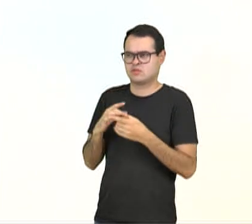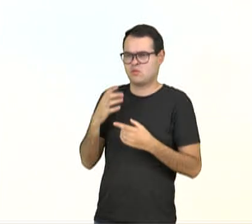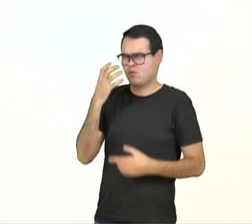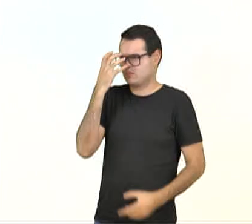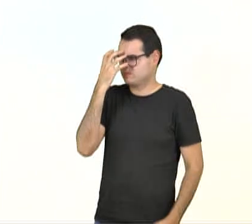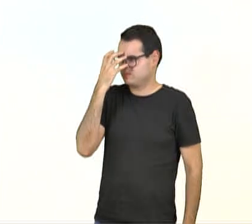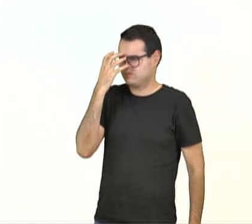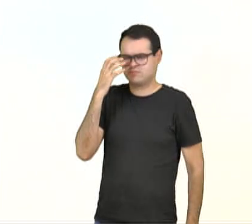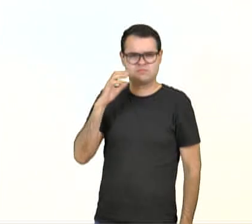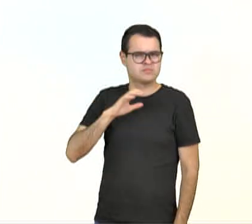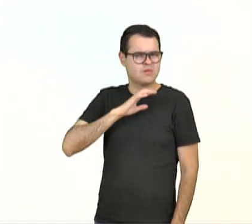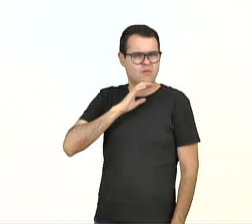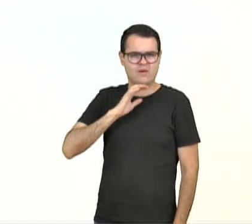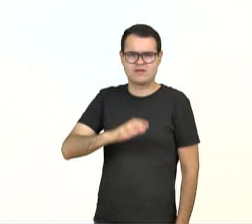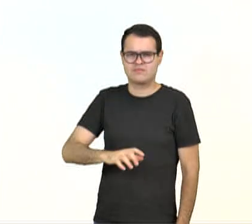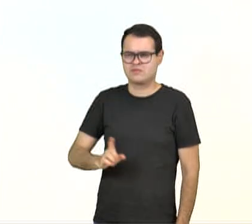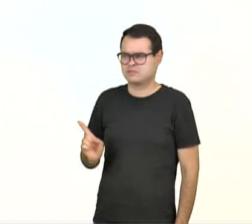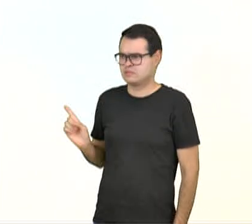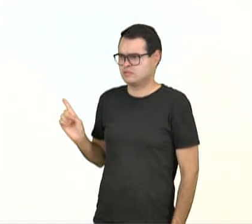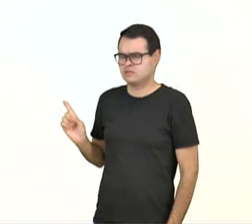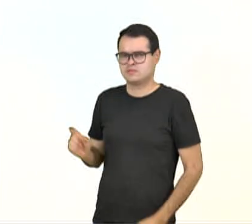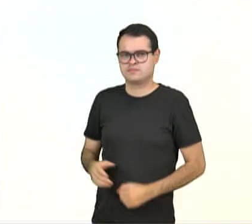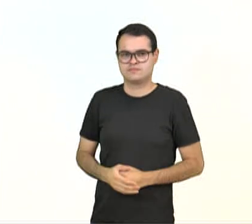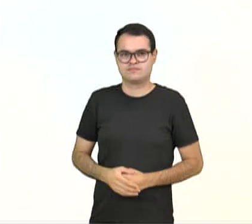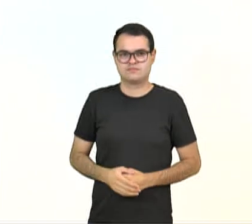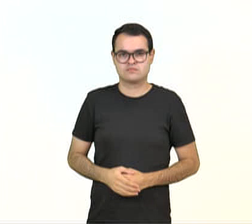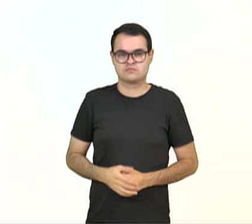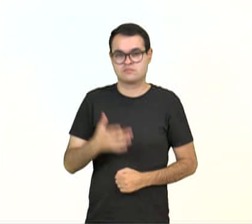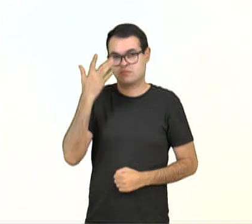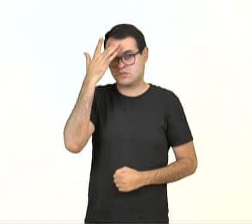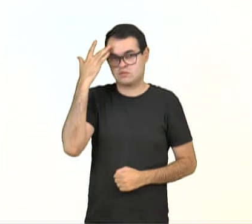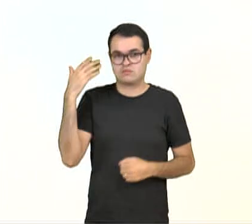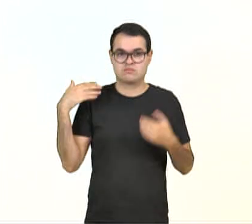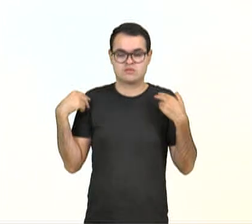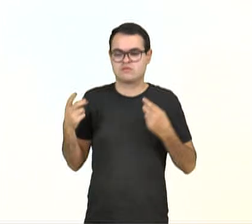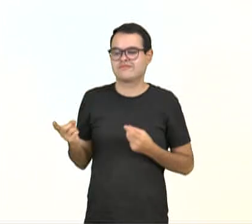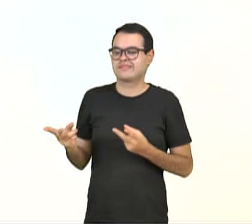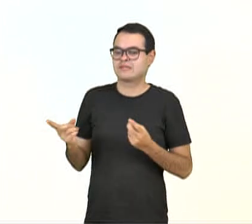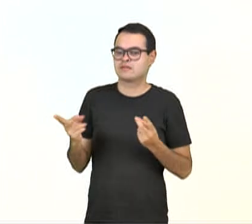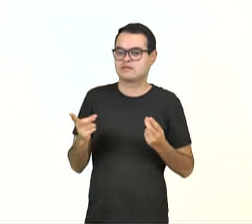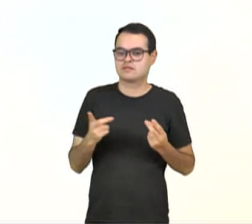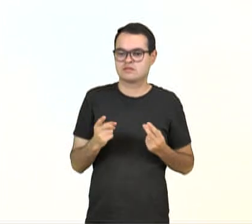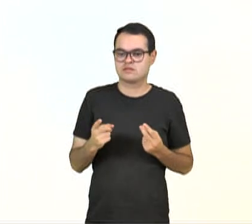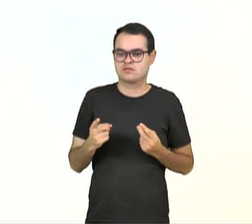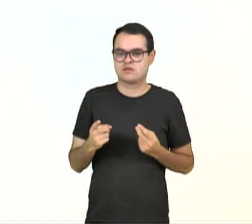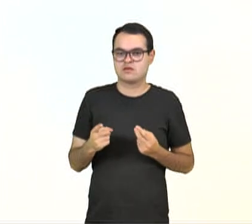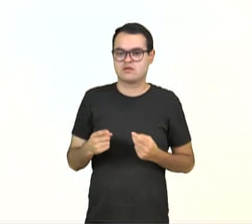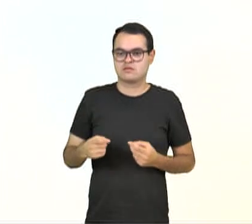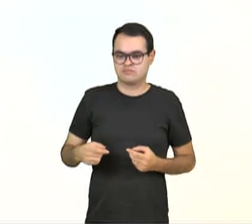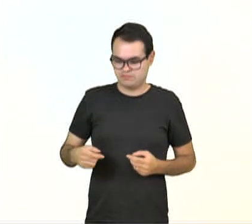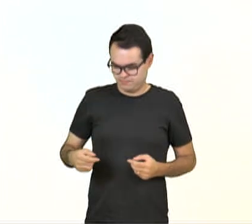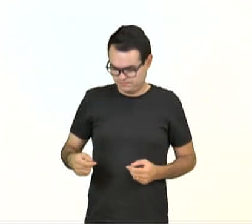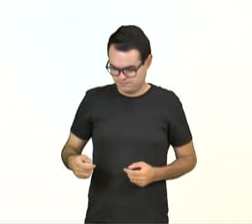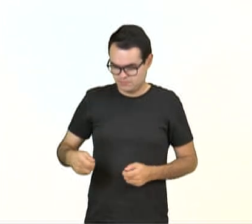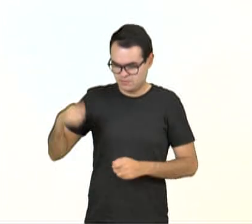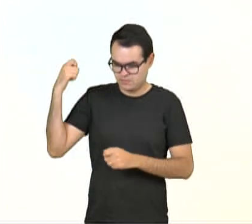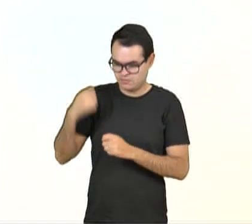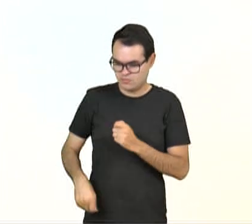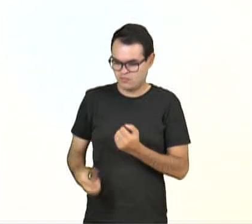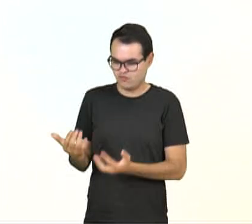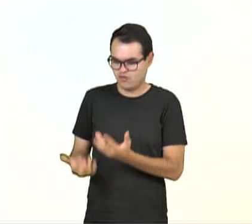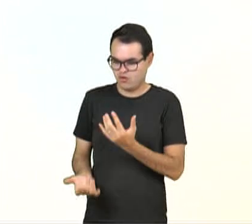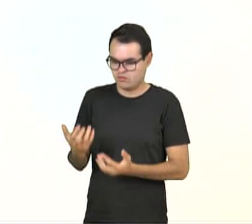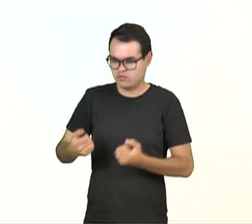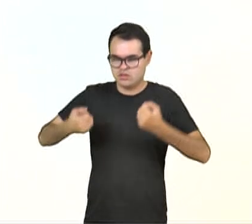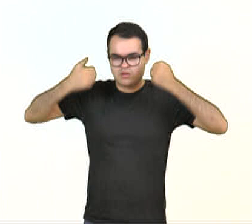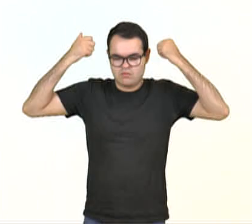horrível. O que aconteceu? Um vendedor ambulante ateou fogo no próprio corpo para